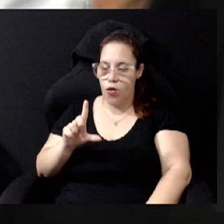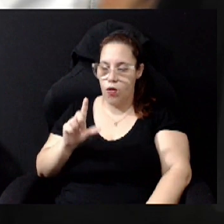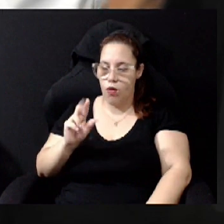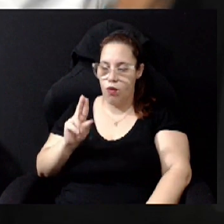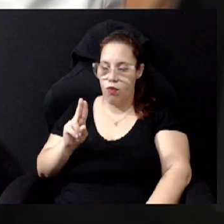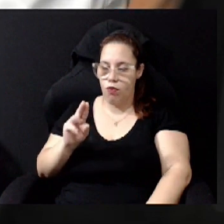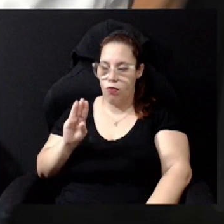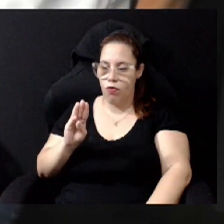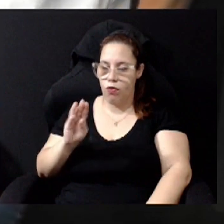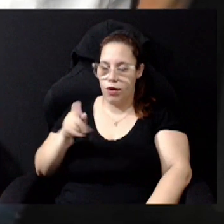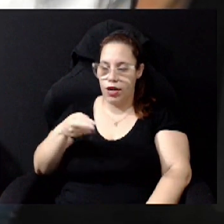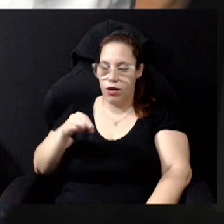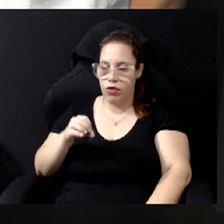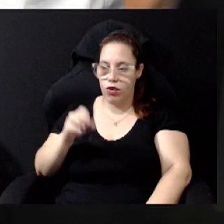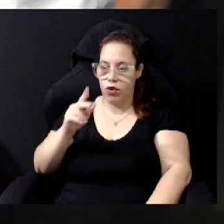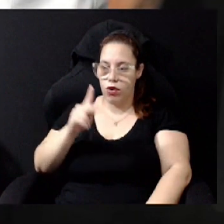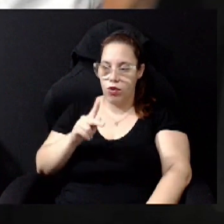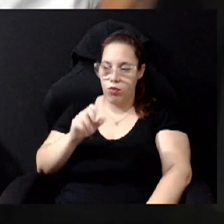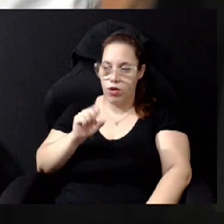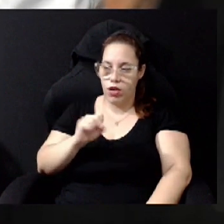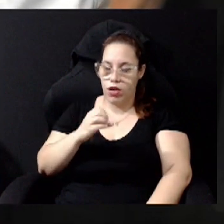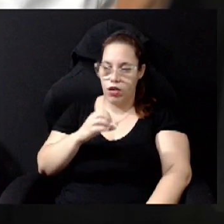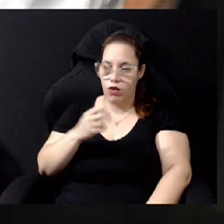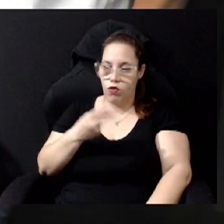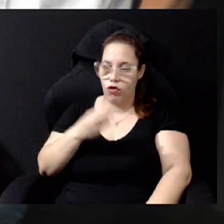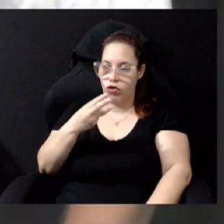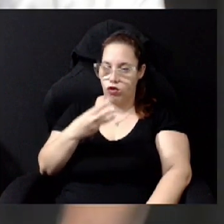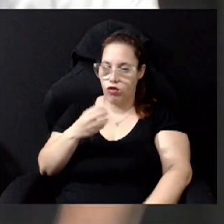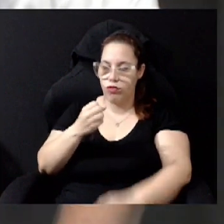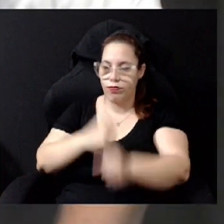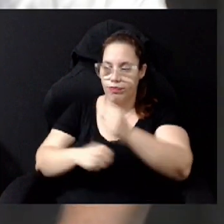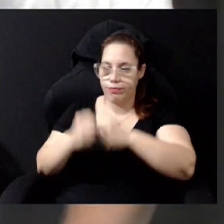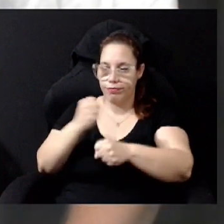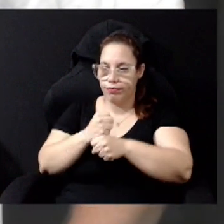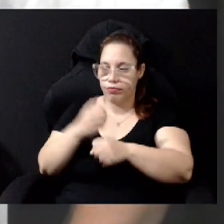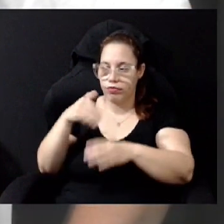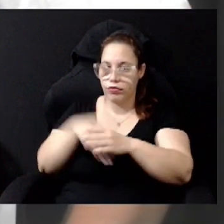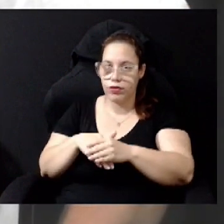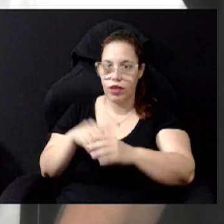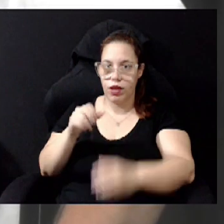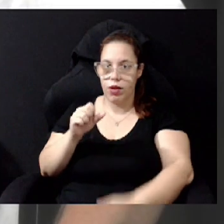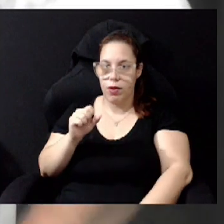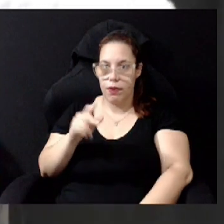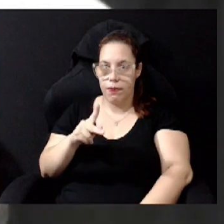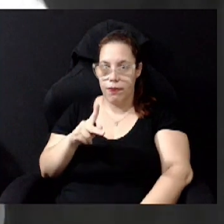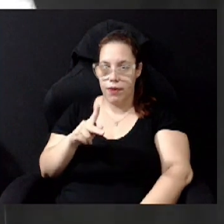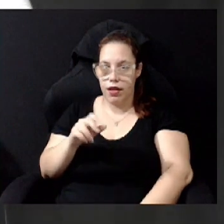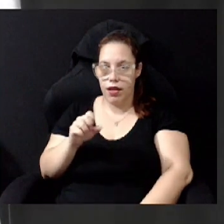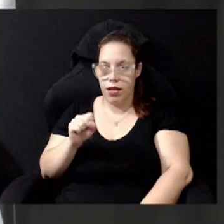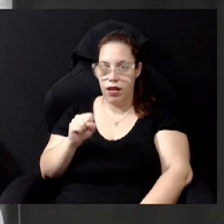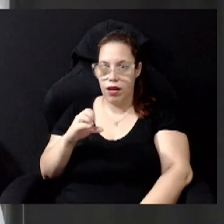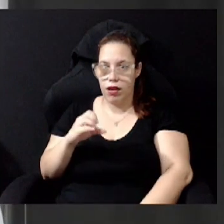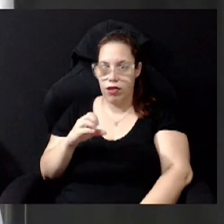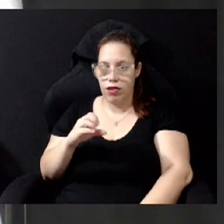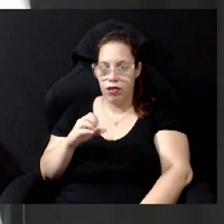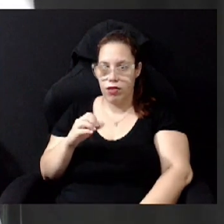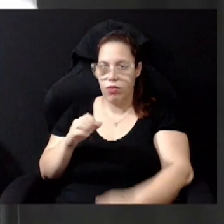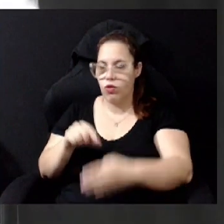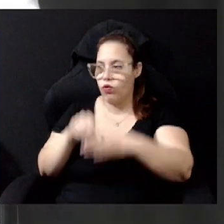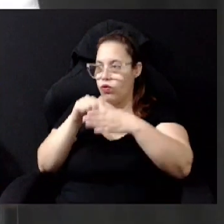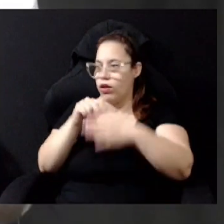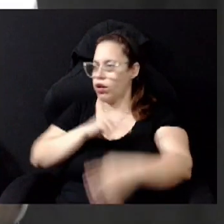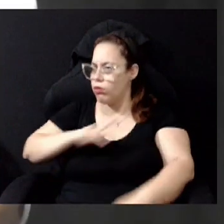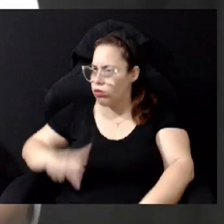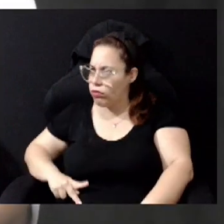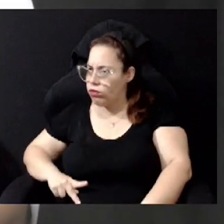durante 23 anos. Tá. Me elegi no PSC, fui vice-presidente dele, acho que a maior parte do tempo.